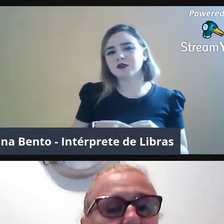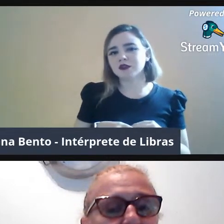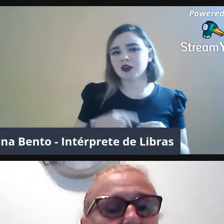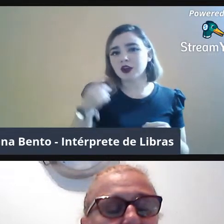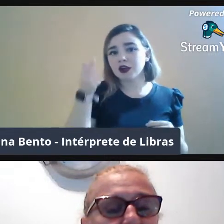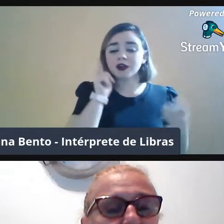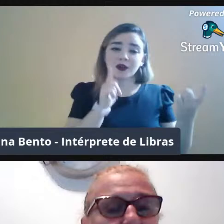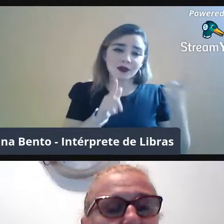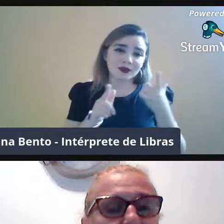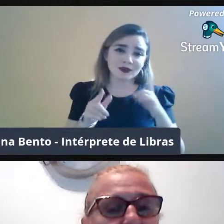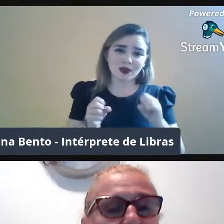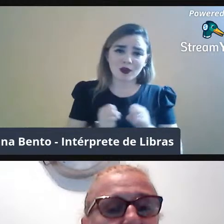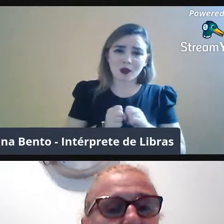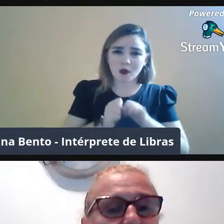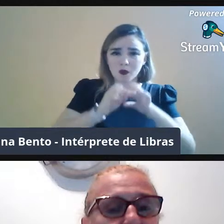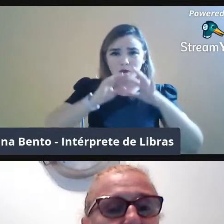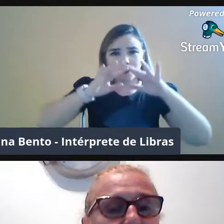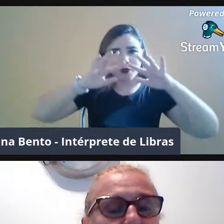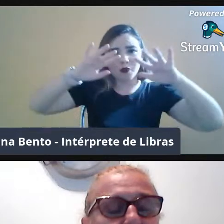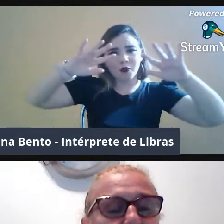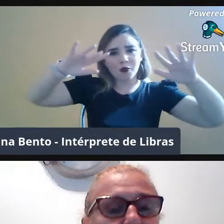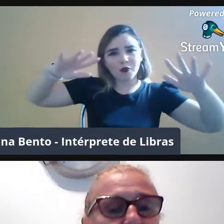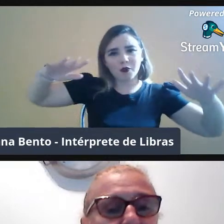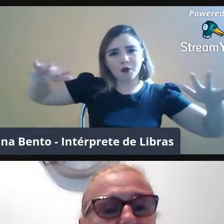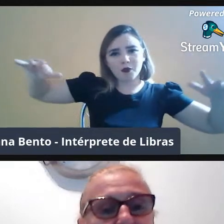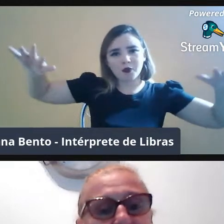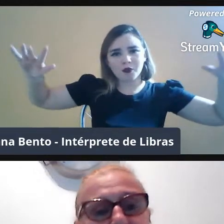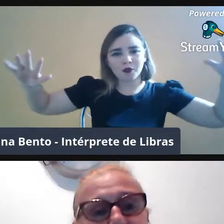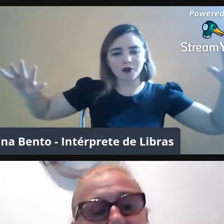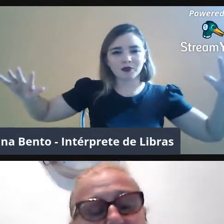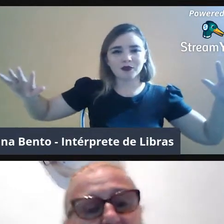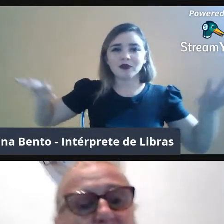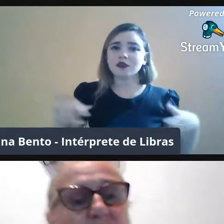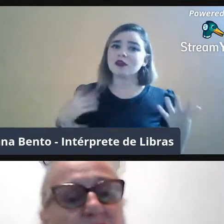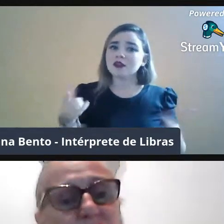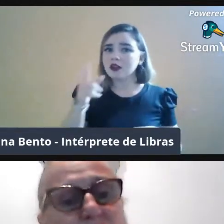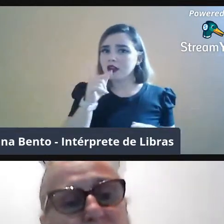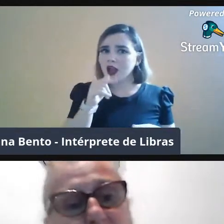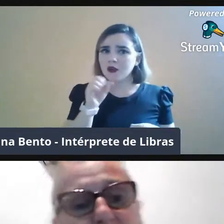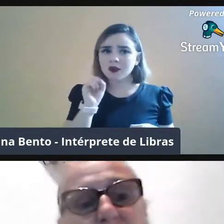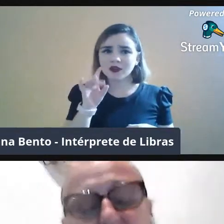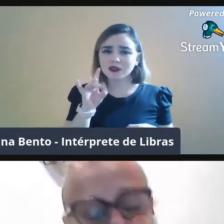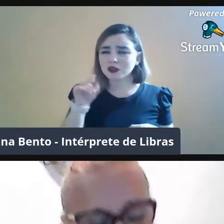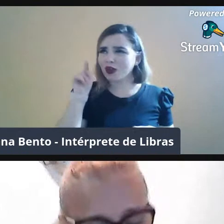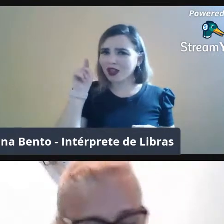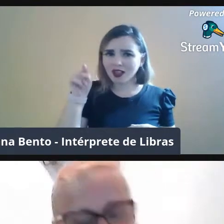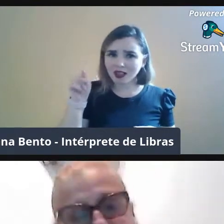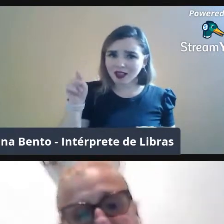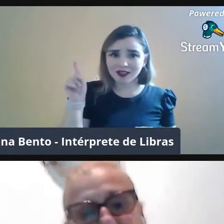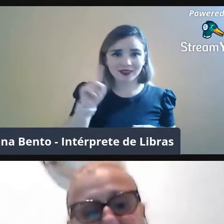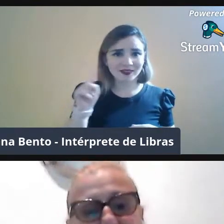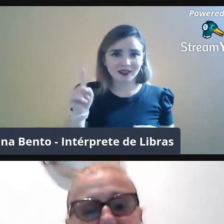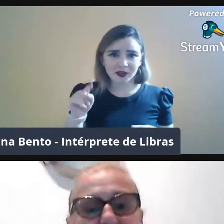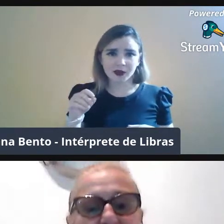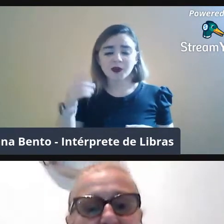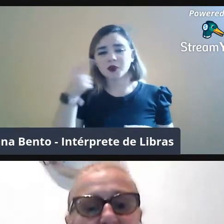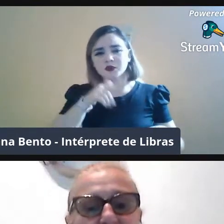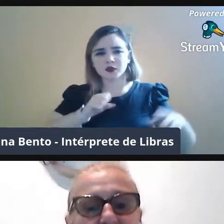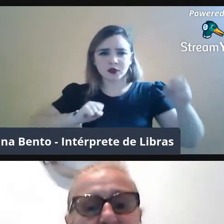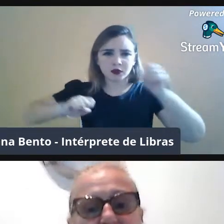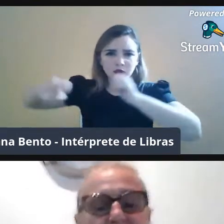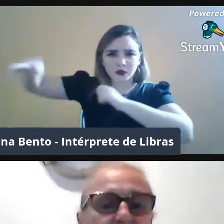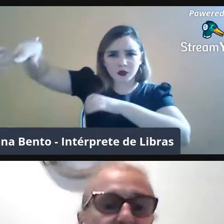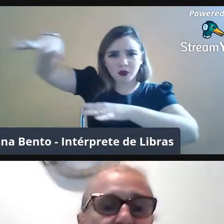água para o ambiente. E essa água não fica só ali. Ela vai sendo